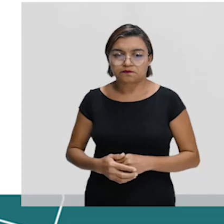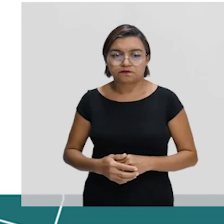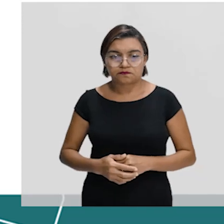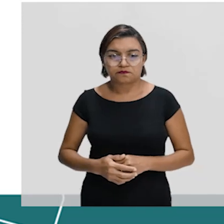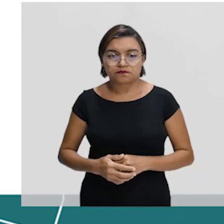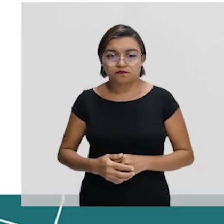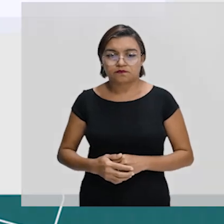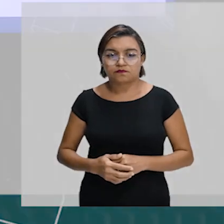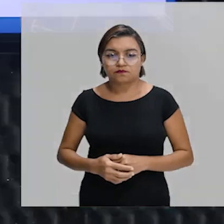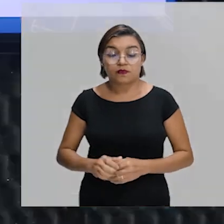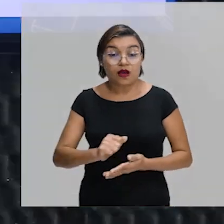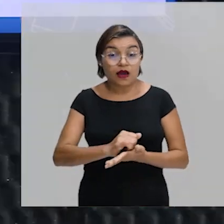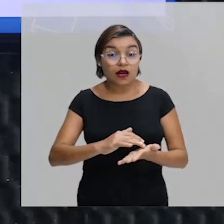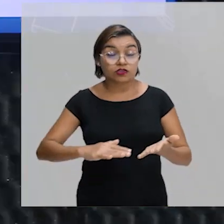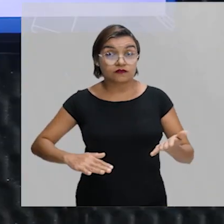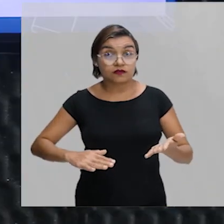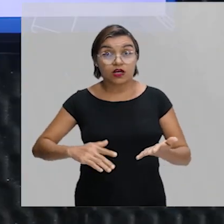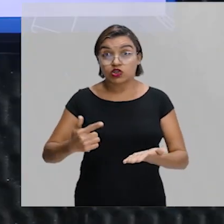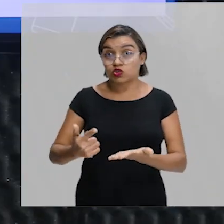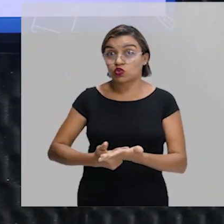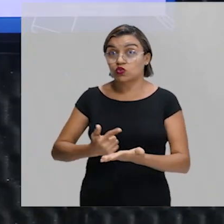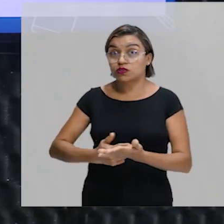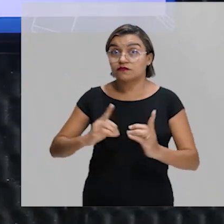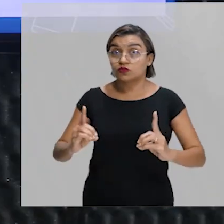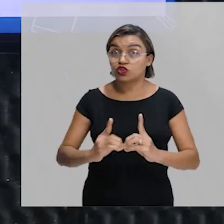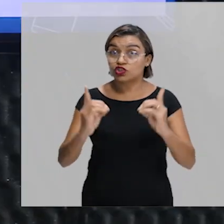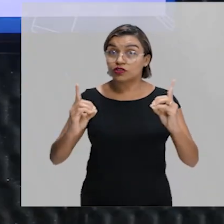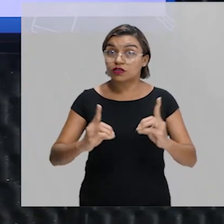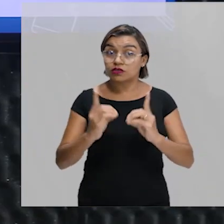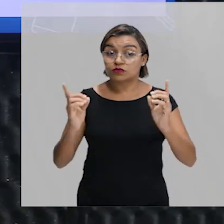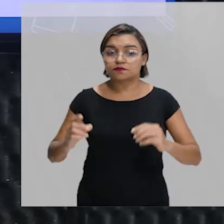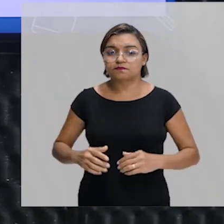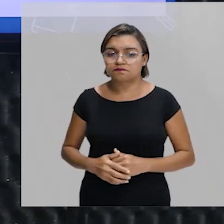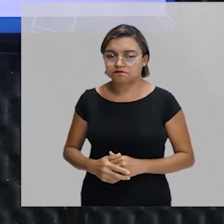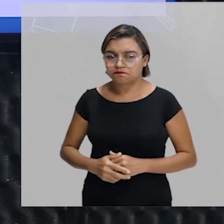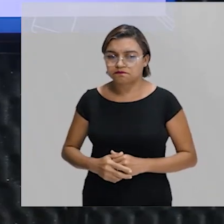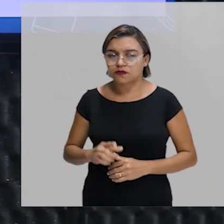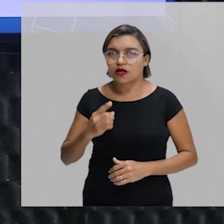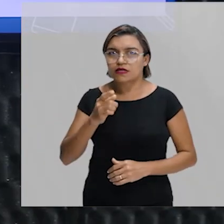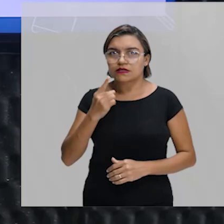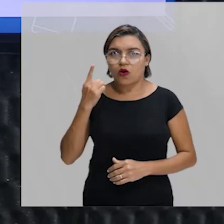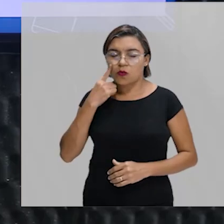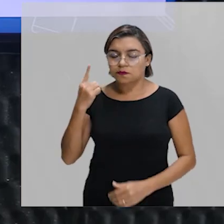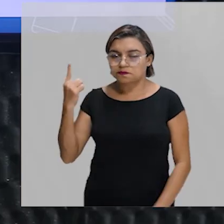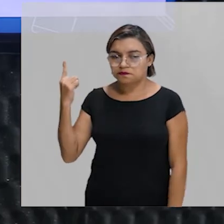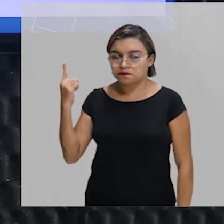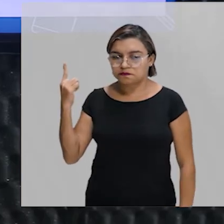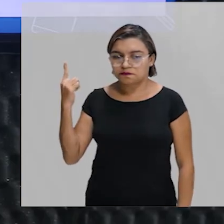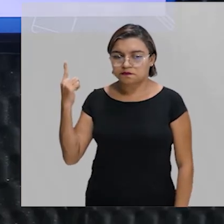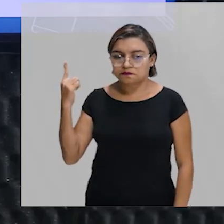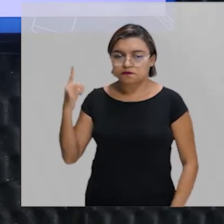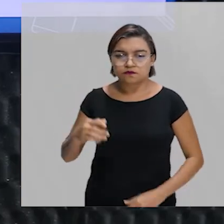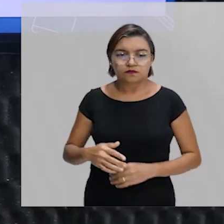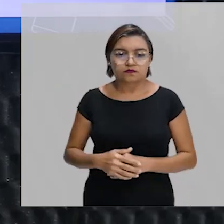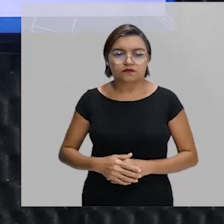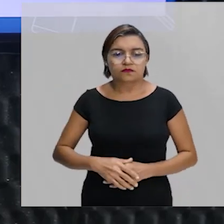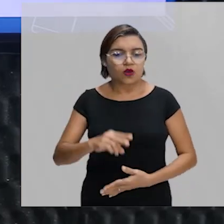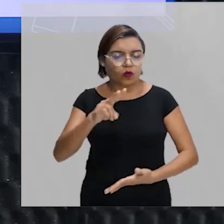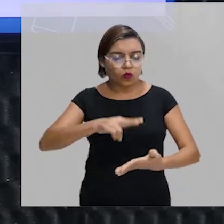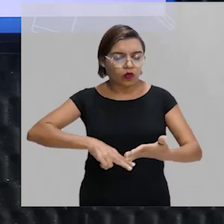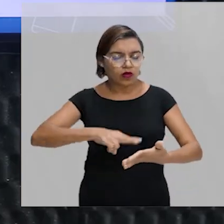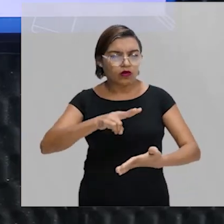as tarefas do livro didático. Outro exemplo, no le digas nada, no le digas nada.